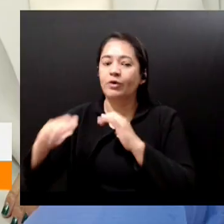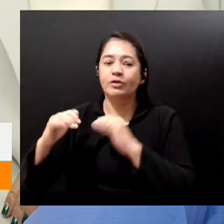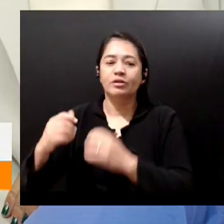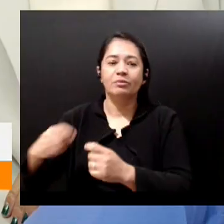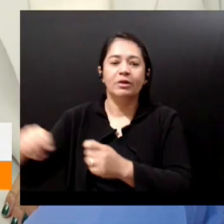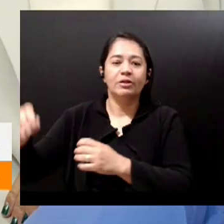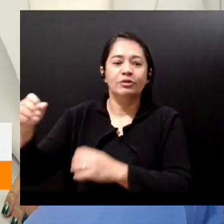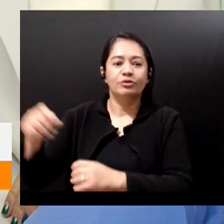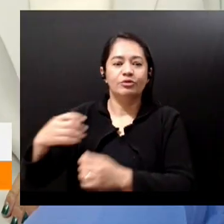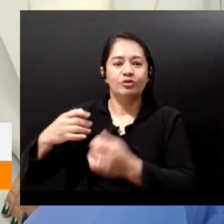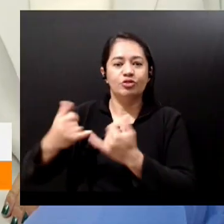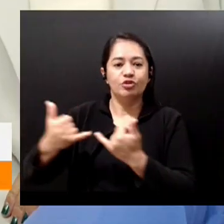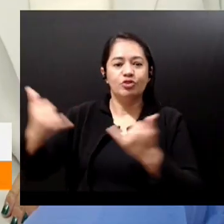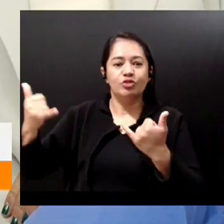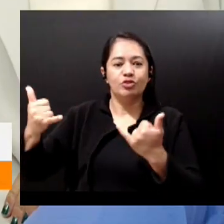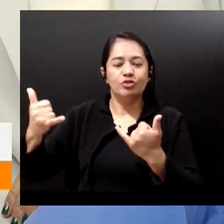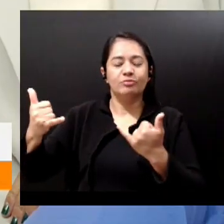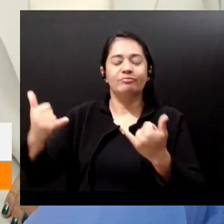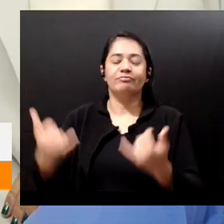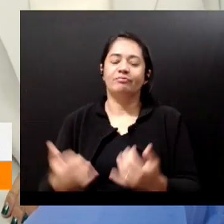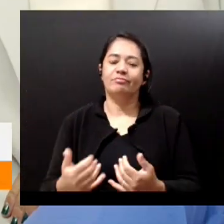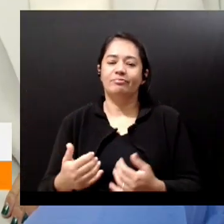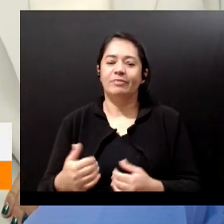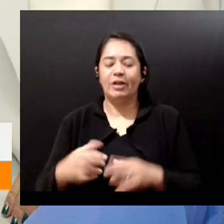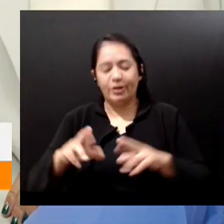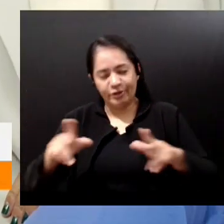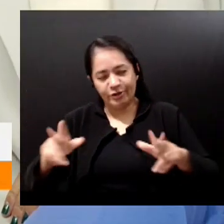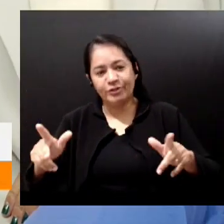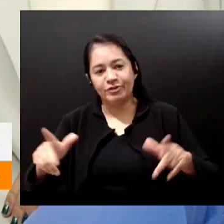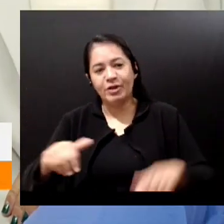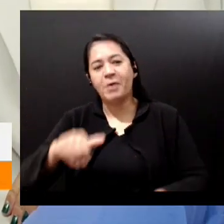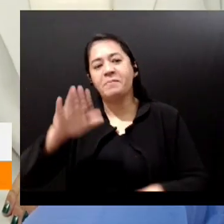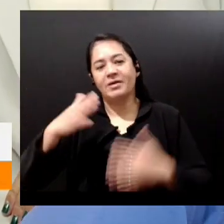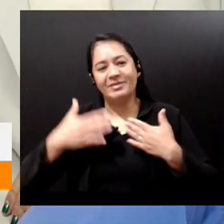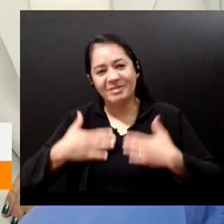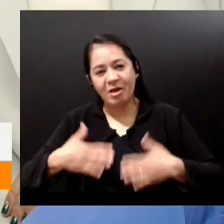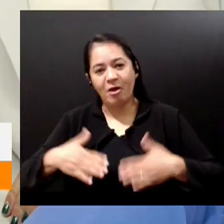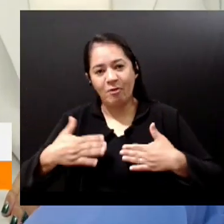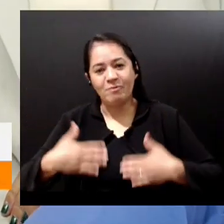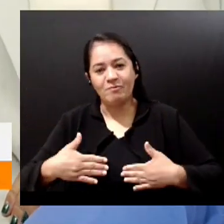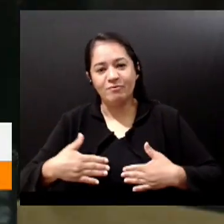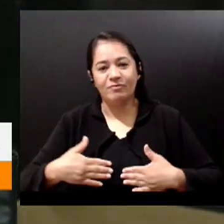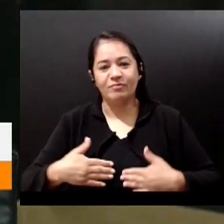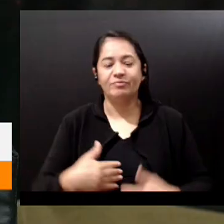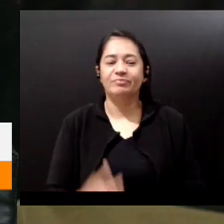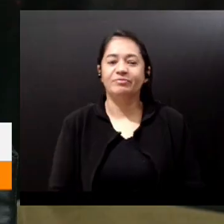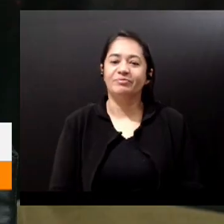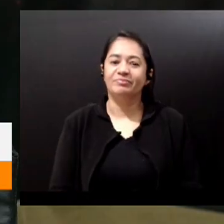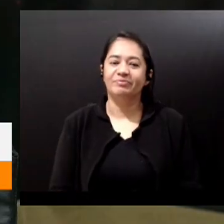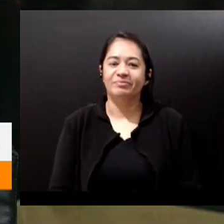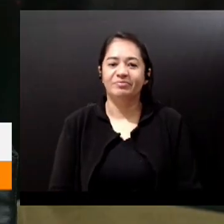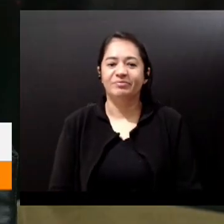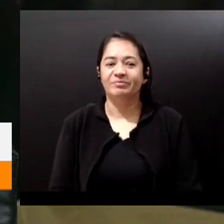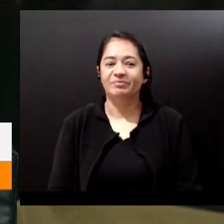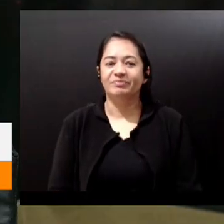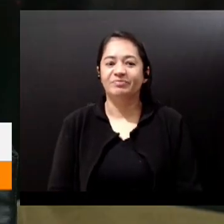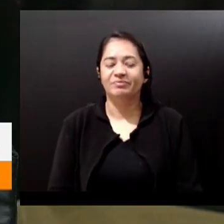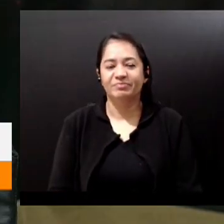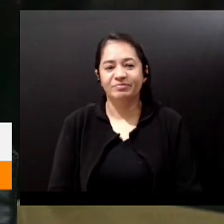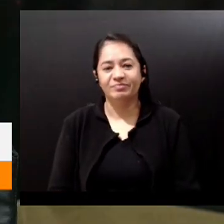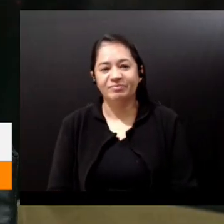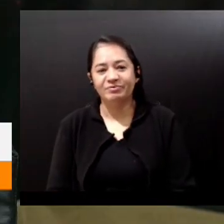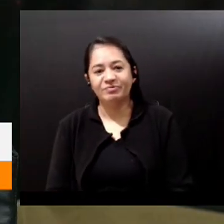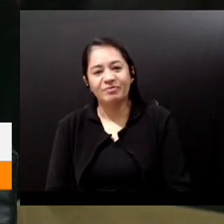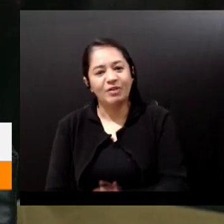graves, pulsantes e mais calmaria. Vai aí da análise de cada um. Muito bem, aí, ó. É muito legal a